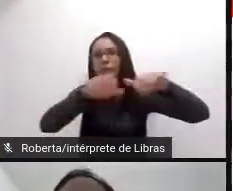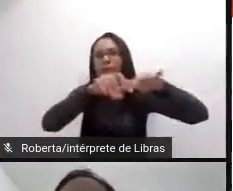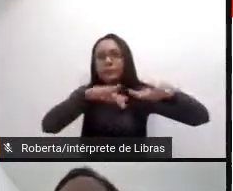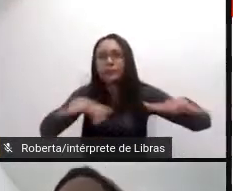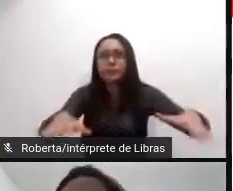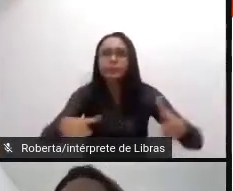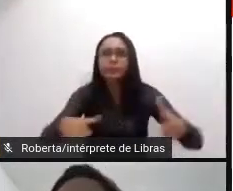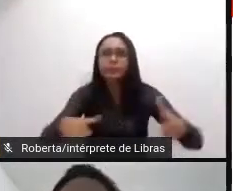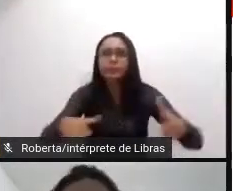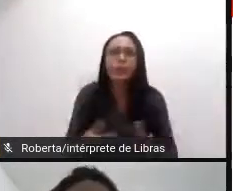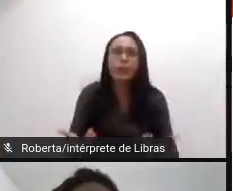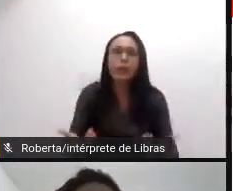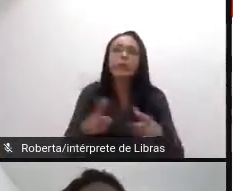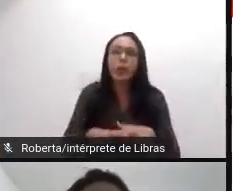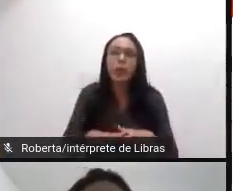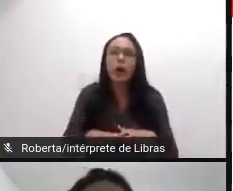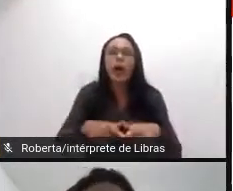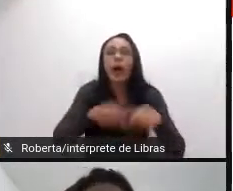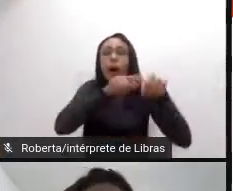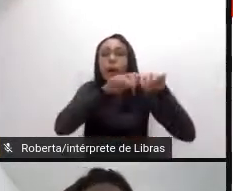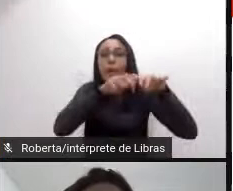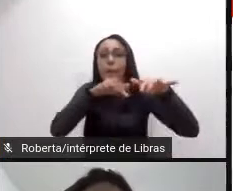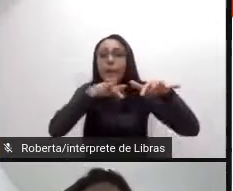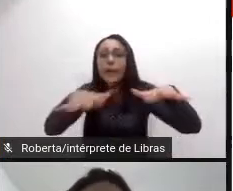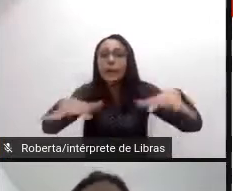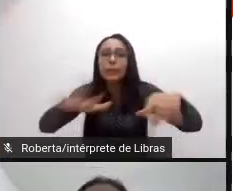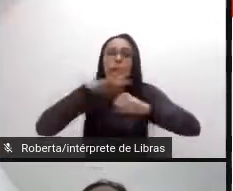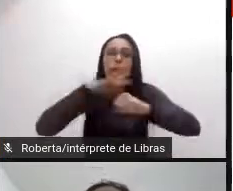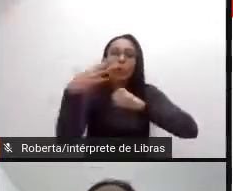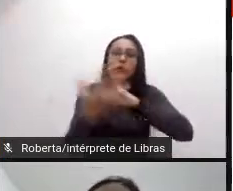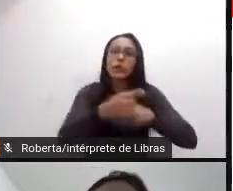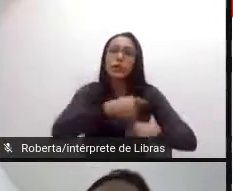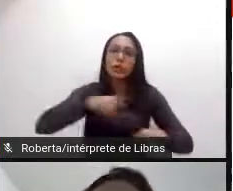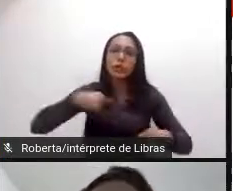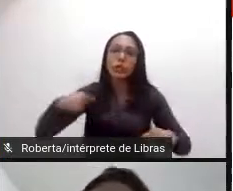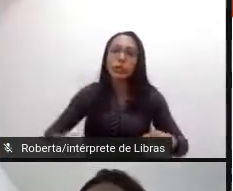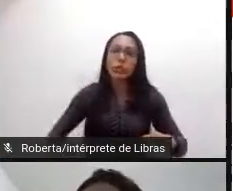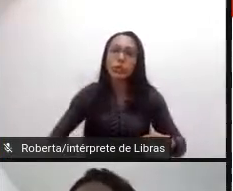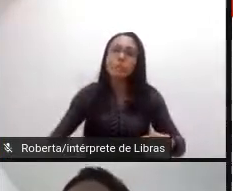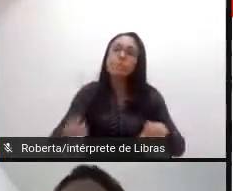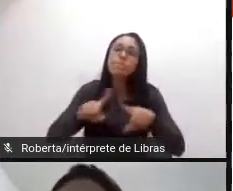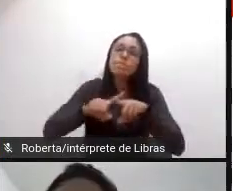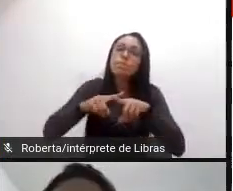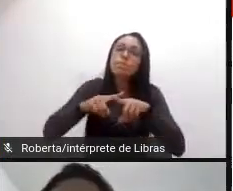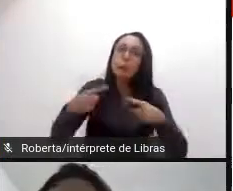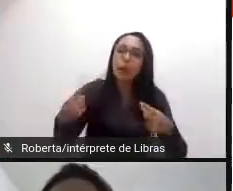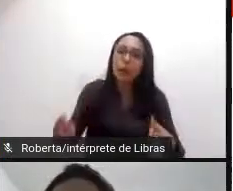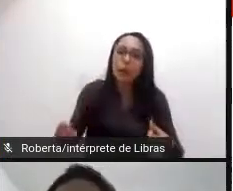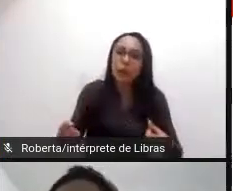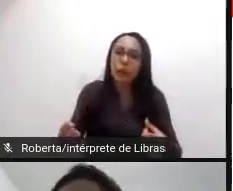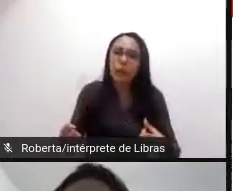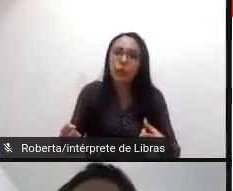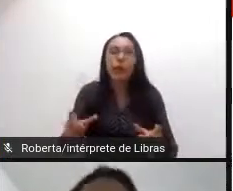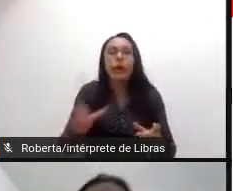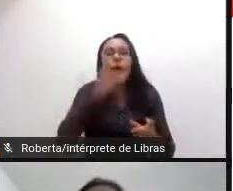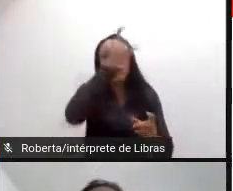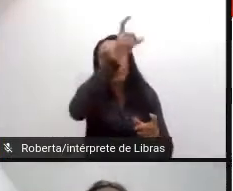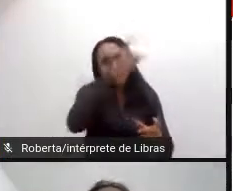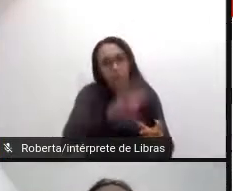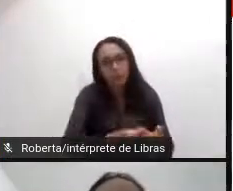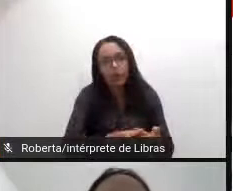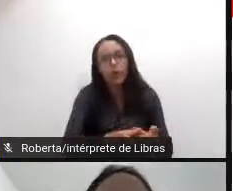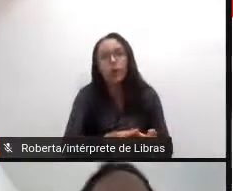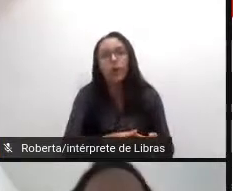a epidemia da Covid-19 na China. Mas o ser humano ainda achou pouco